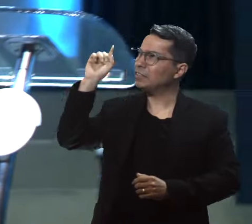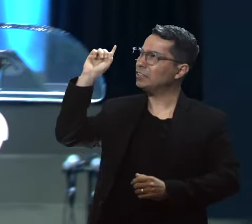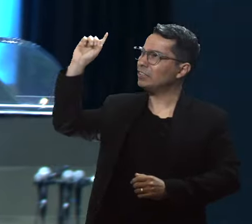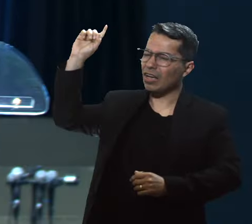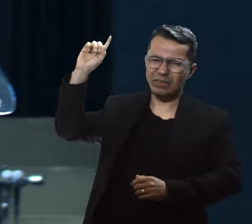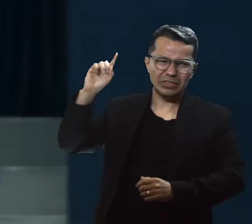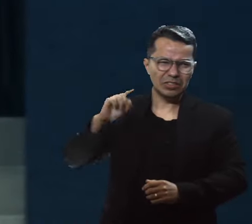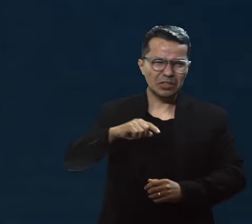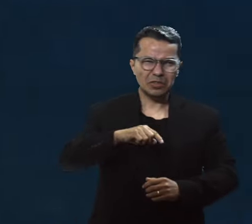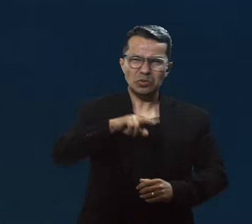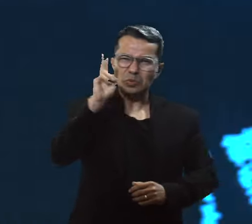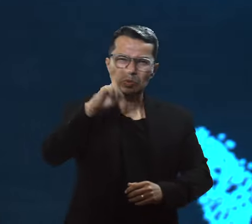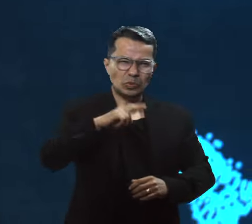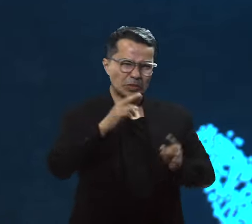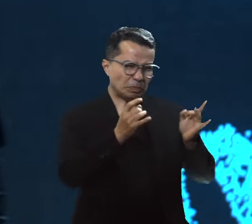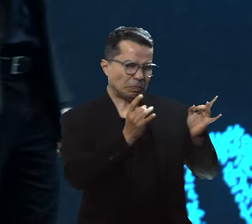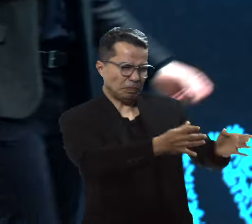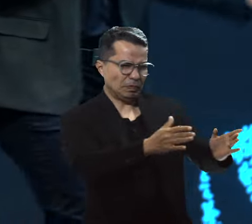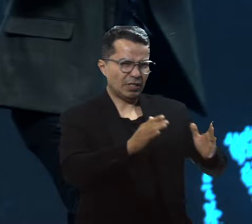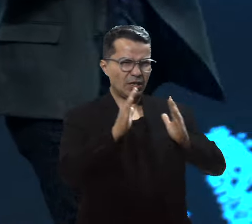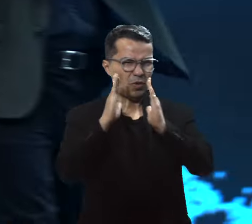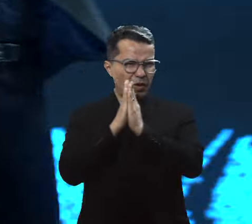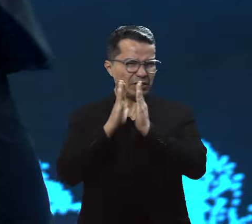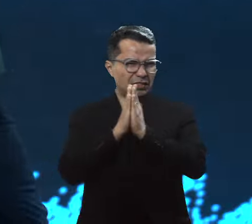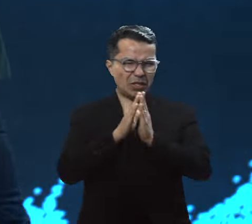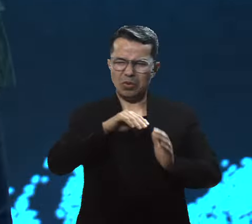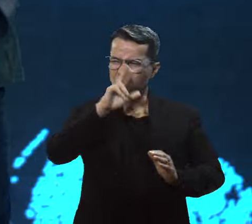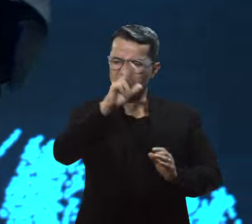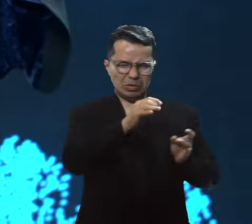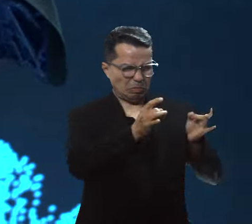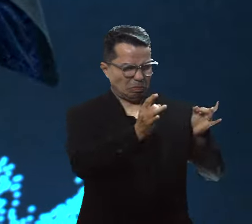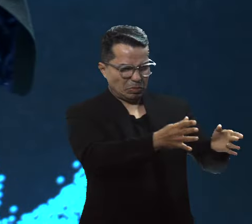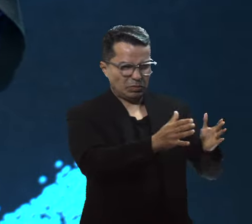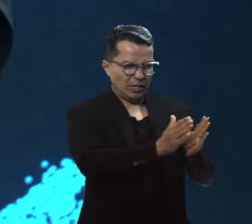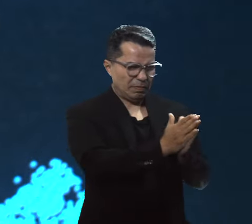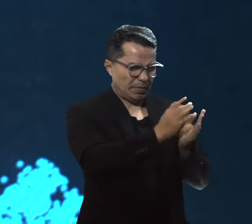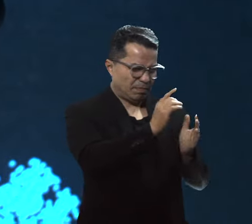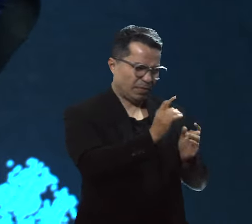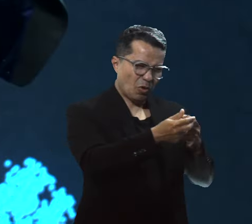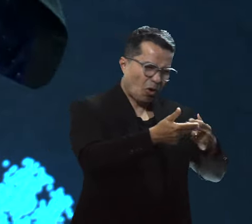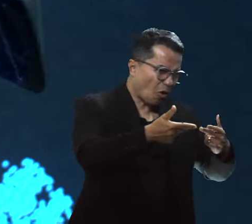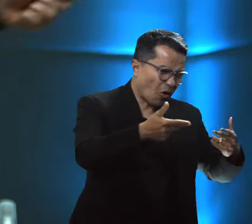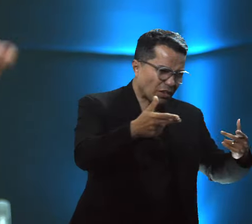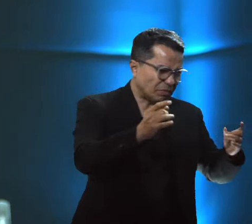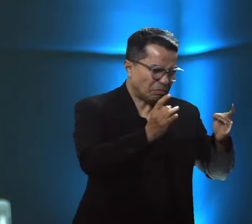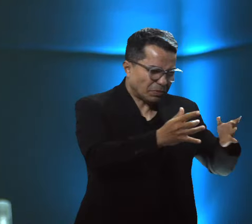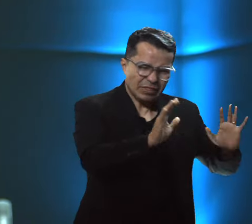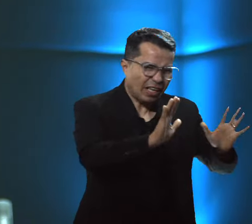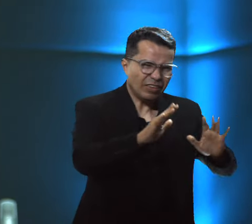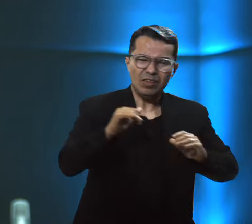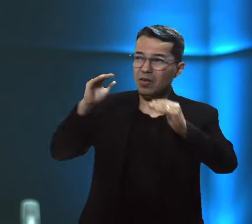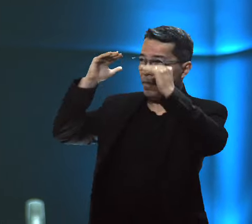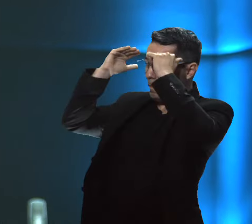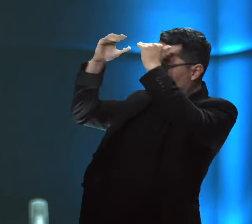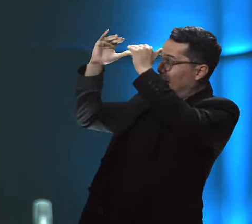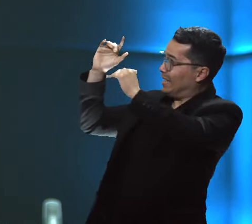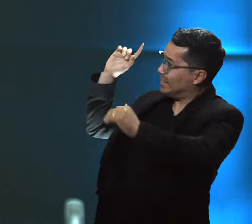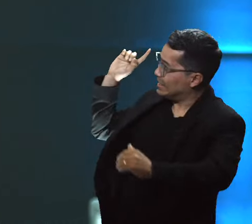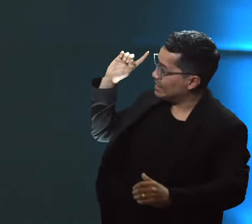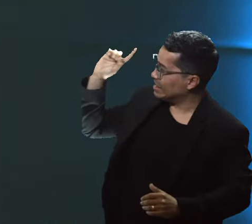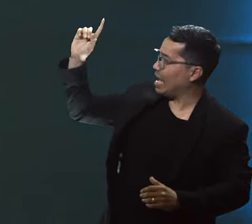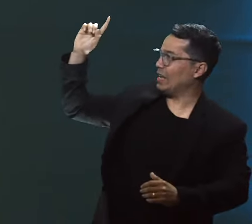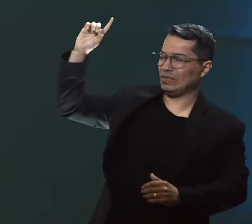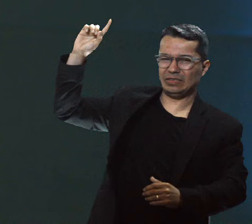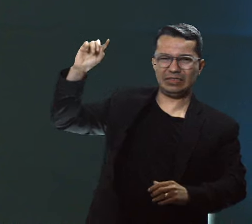da oração por palavra de ninguém. A palavra é só uma confirmação porque Deus já falou no secreto para o teu coração.